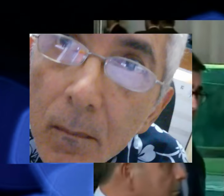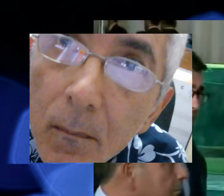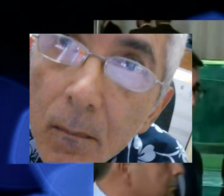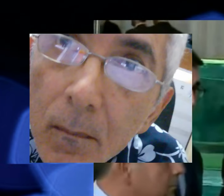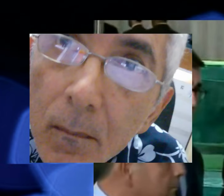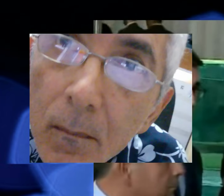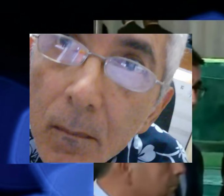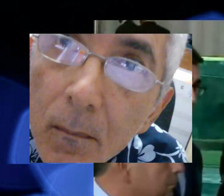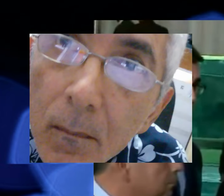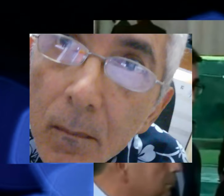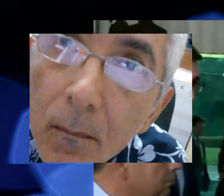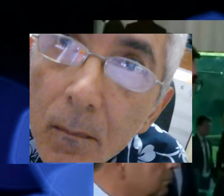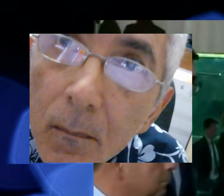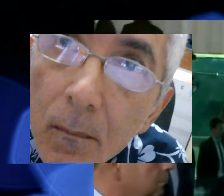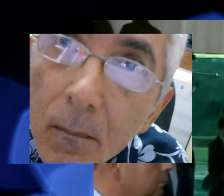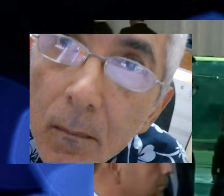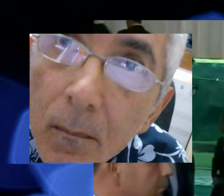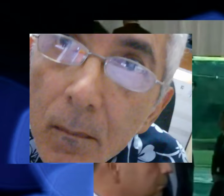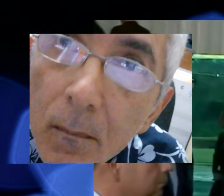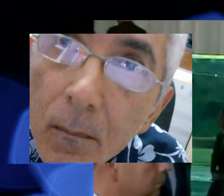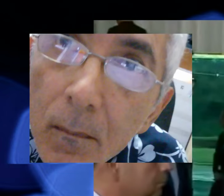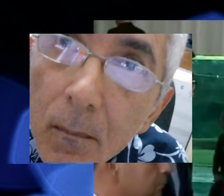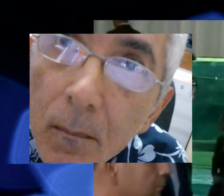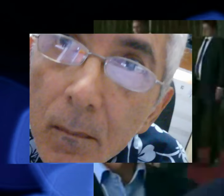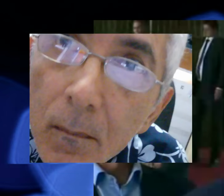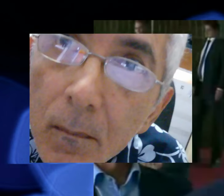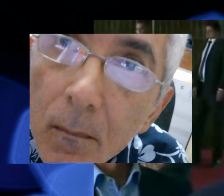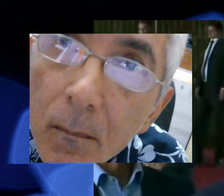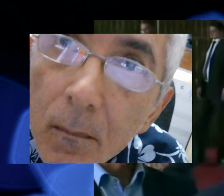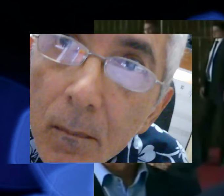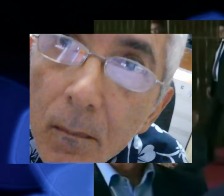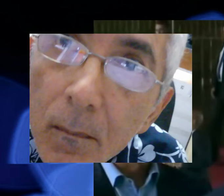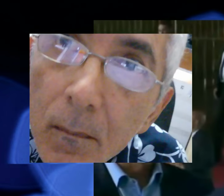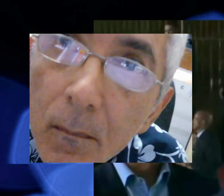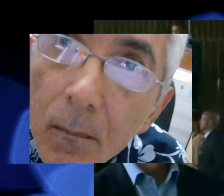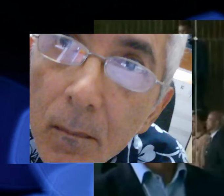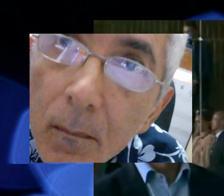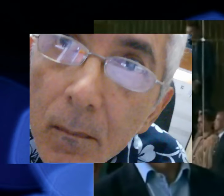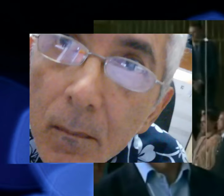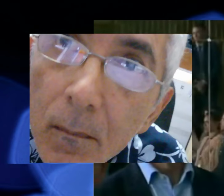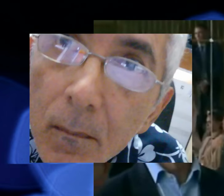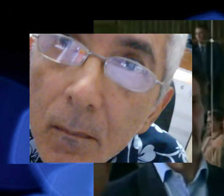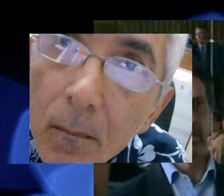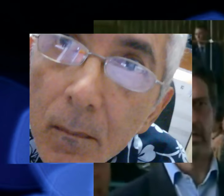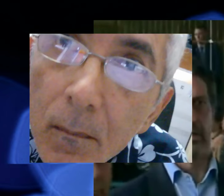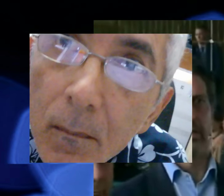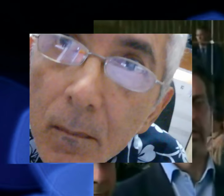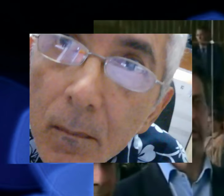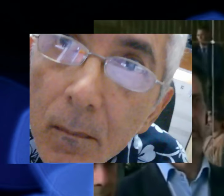Ciro Nogueira, falar sobre a transição dos governos. Presidente